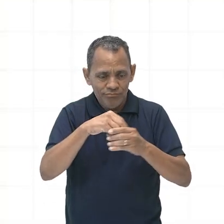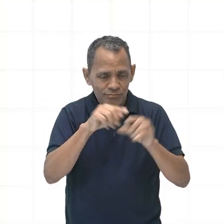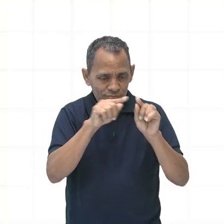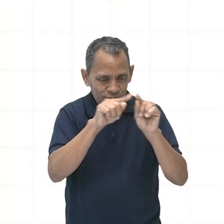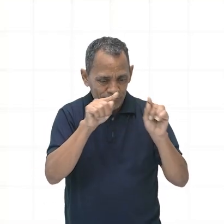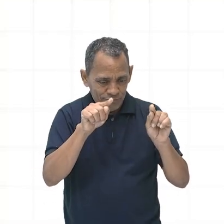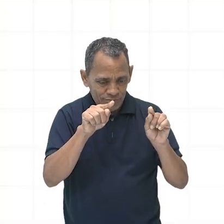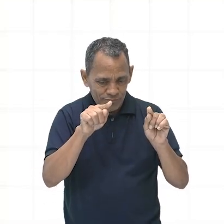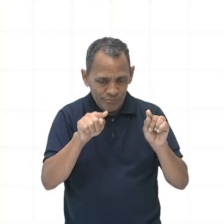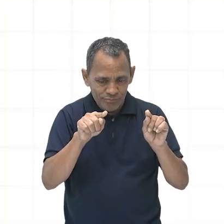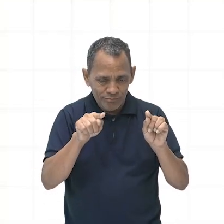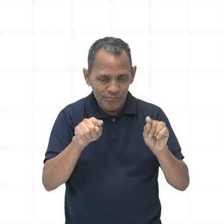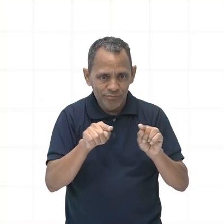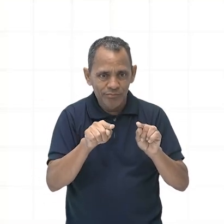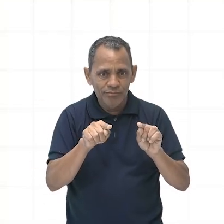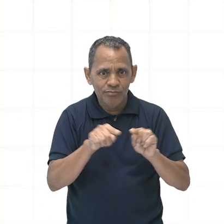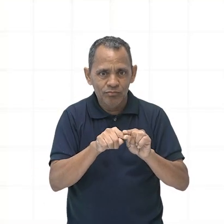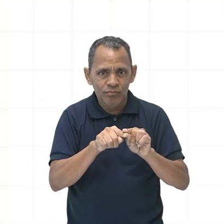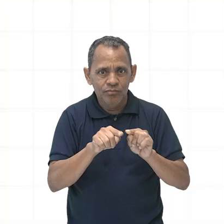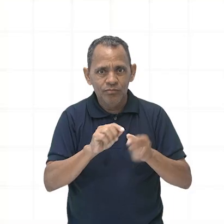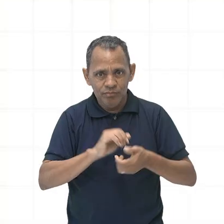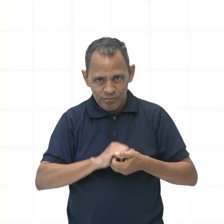pentágono.